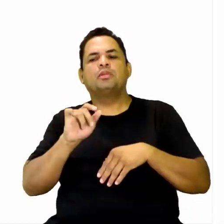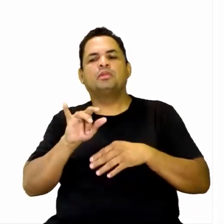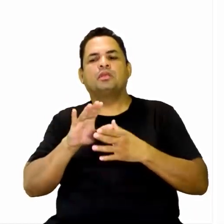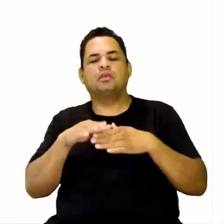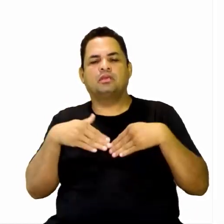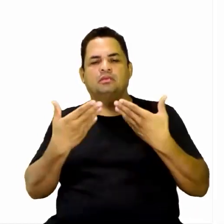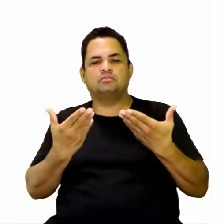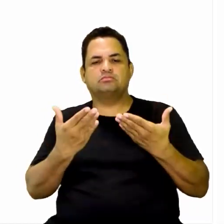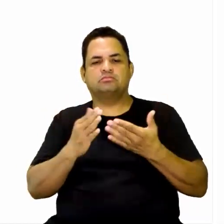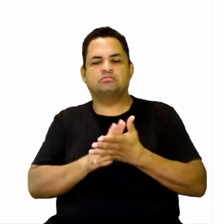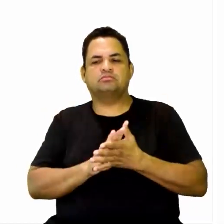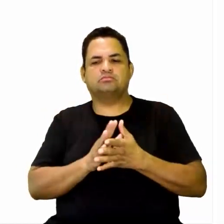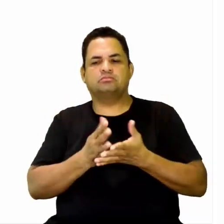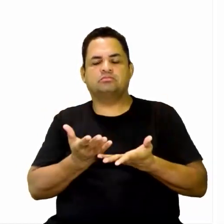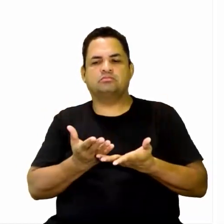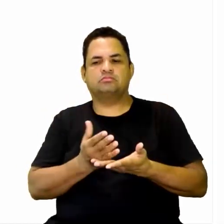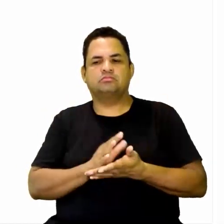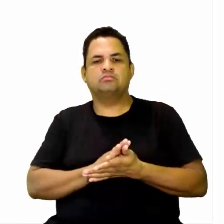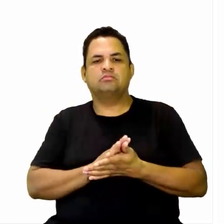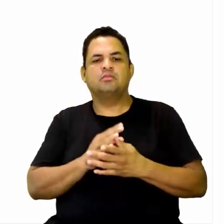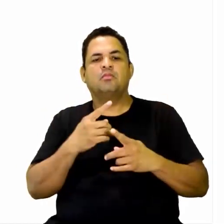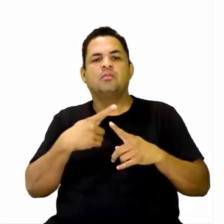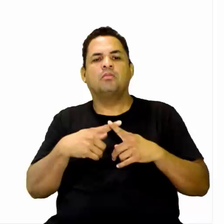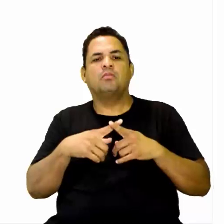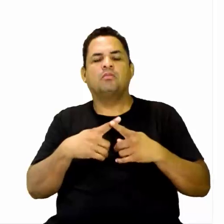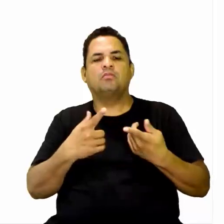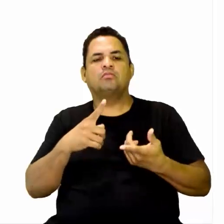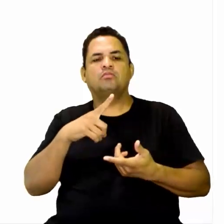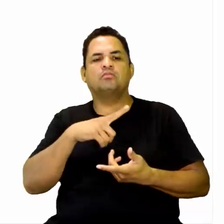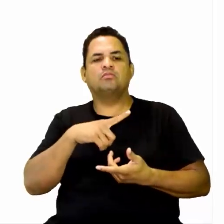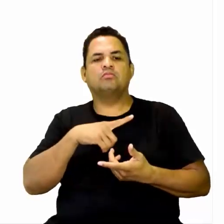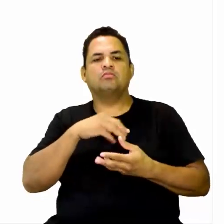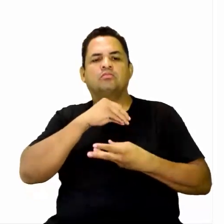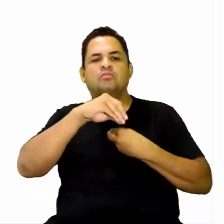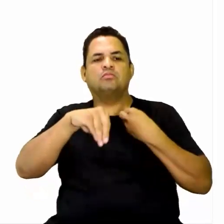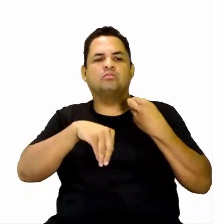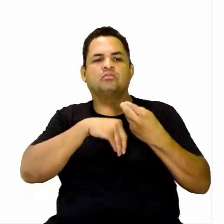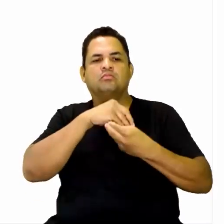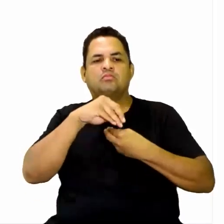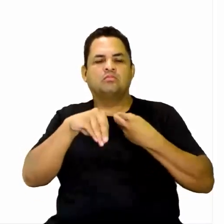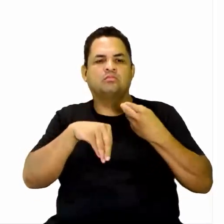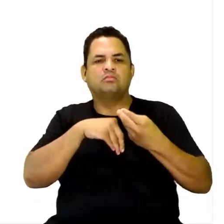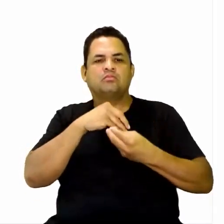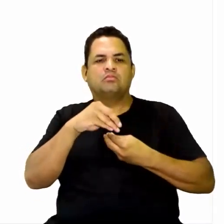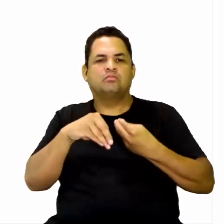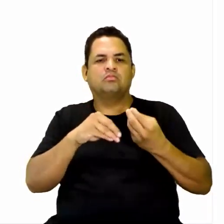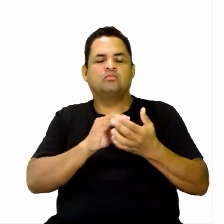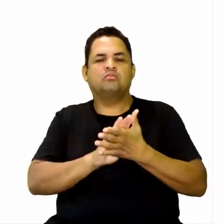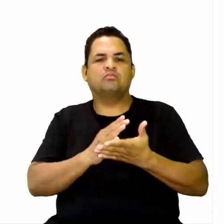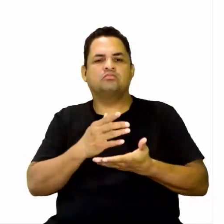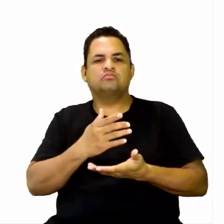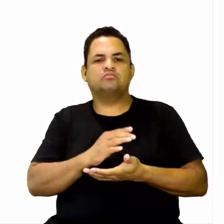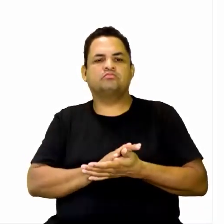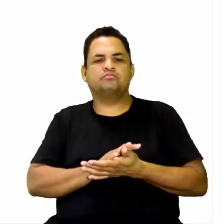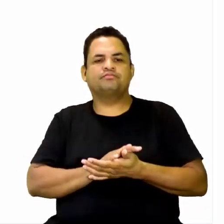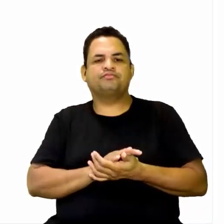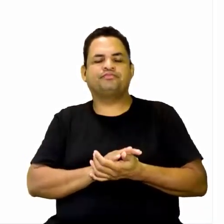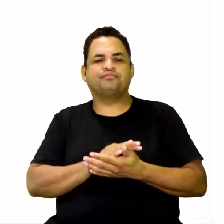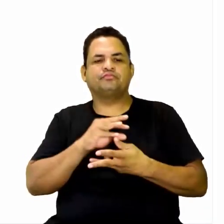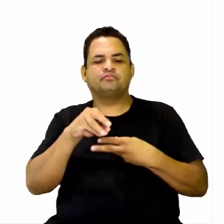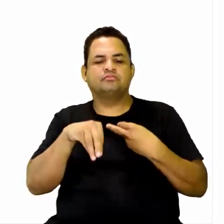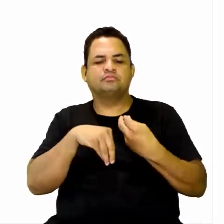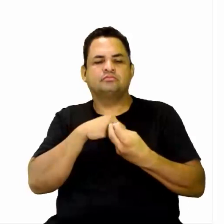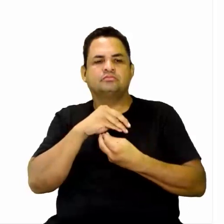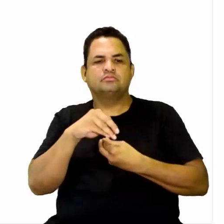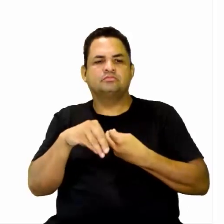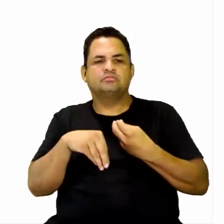o granito, né? É porque o granito, ele é uma mistura, né? Uma mistura que, digamos, homogênea, uma mistura que não